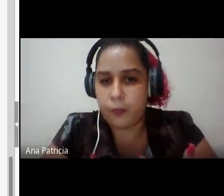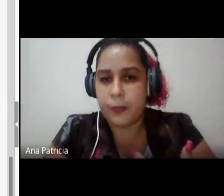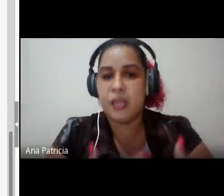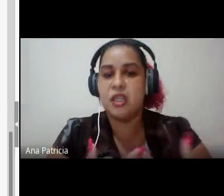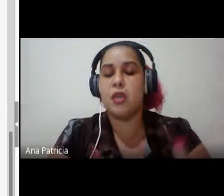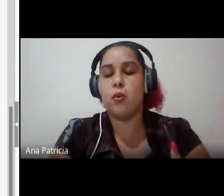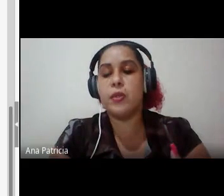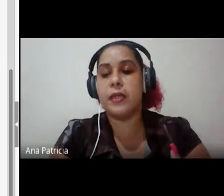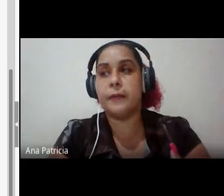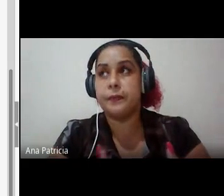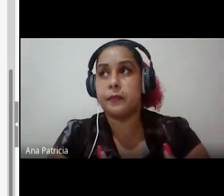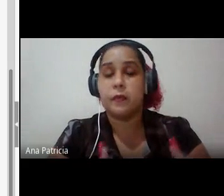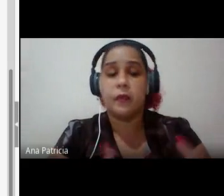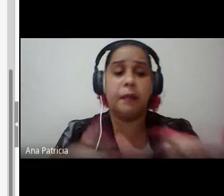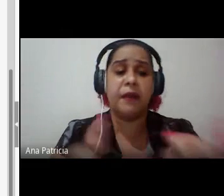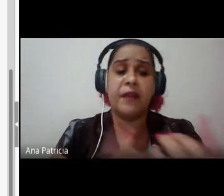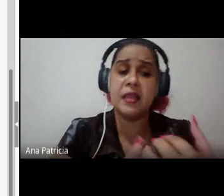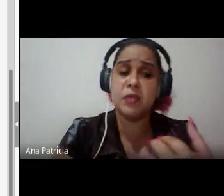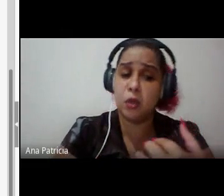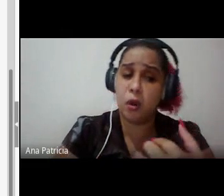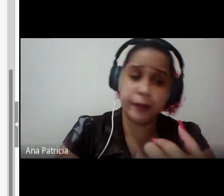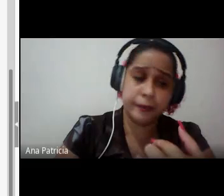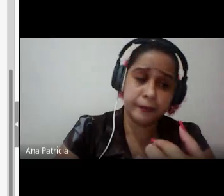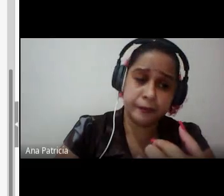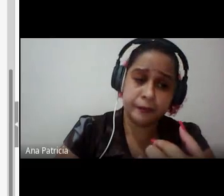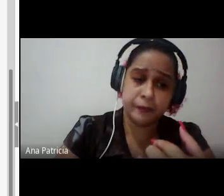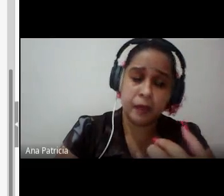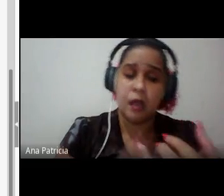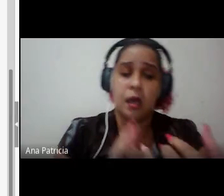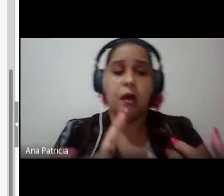manual? A gente usa para fazer o seu nome,